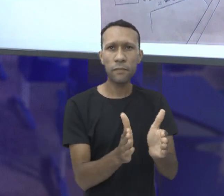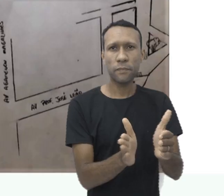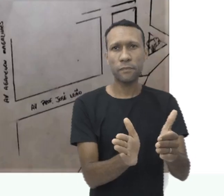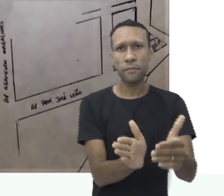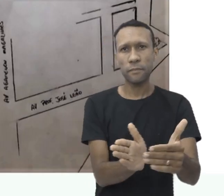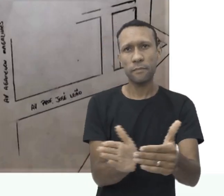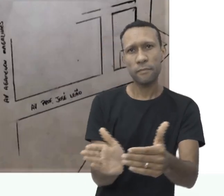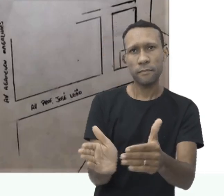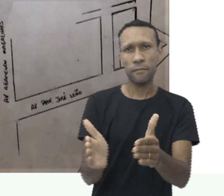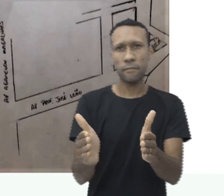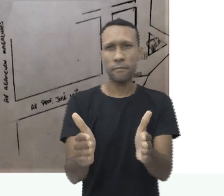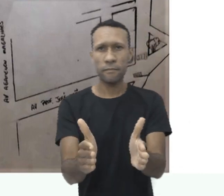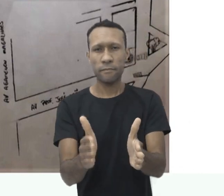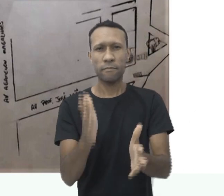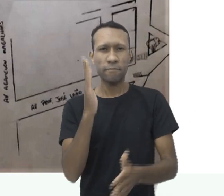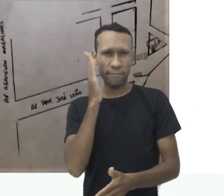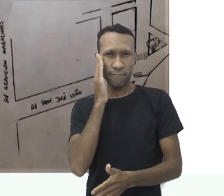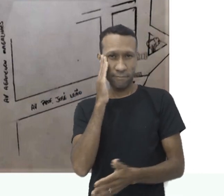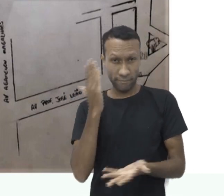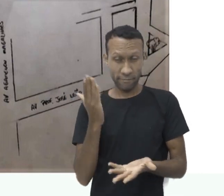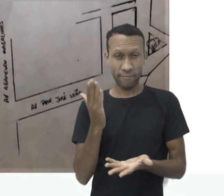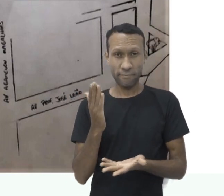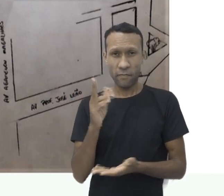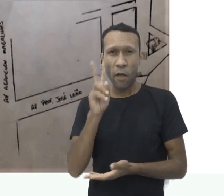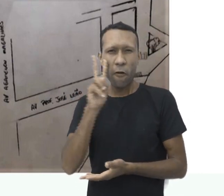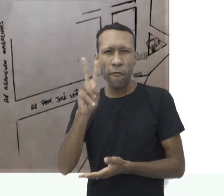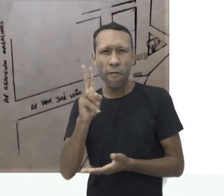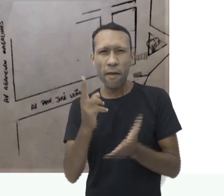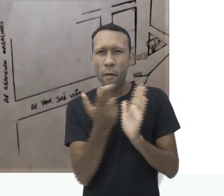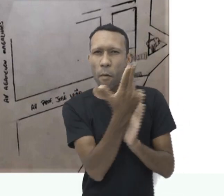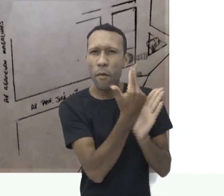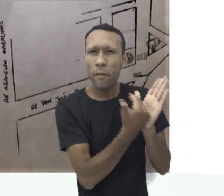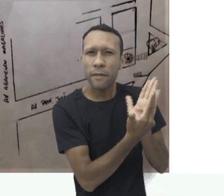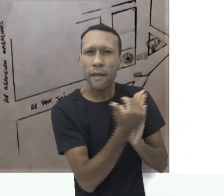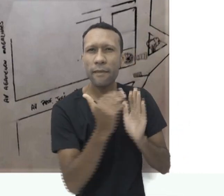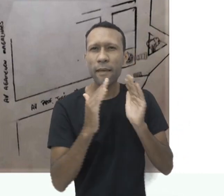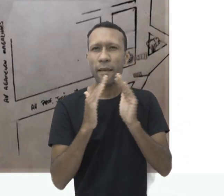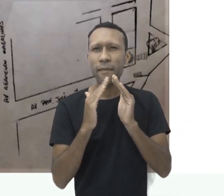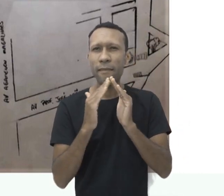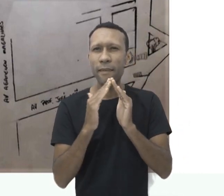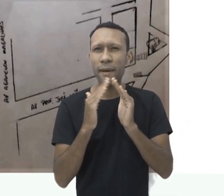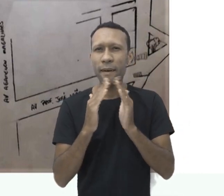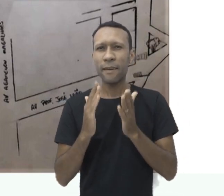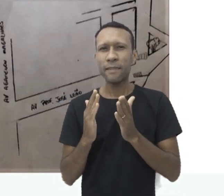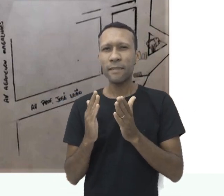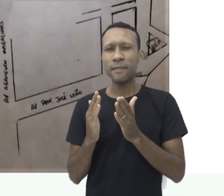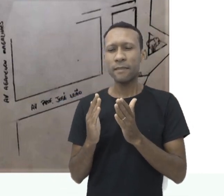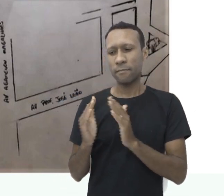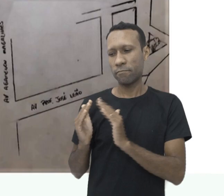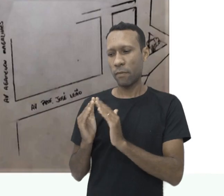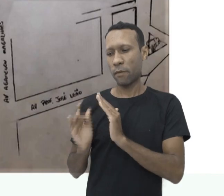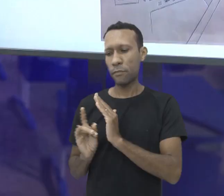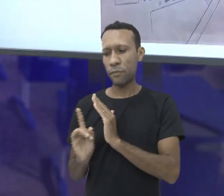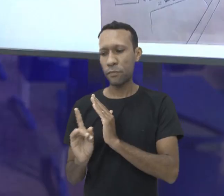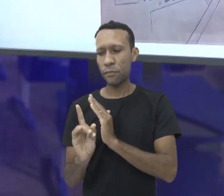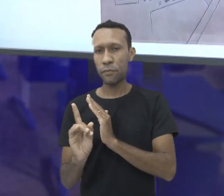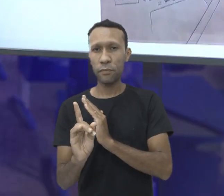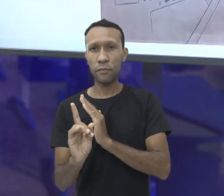comum. Tem um desenho de uma casa, é a saída onde você vai sair. O segundo ponto você vai virar à